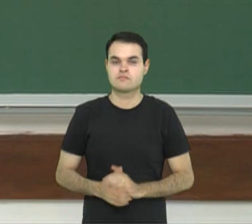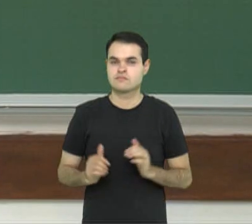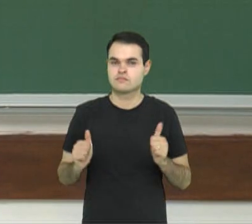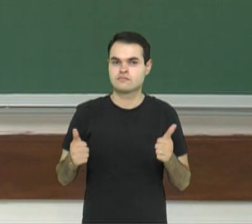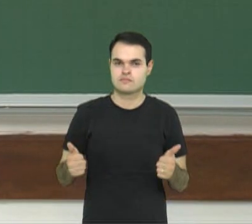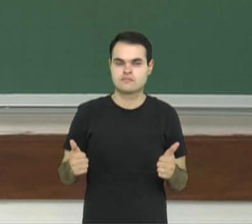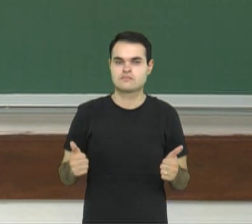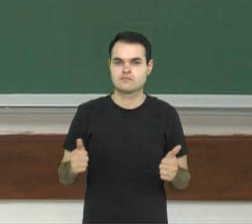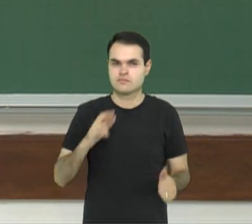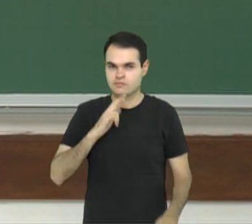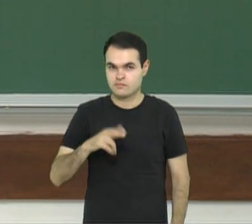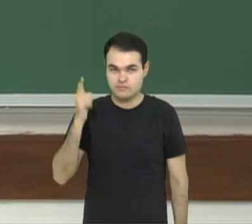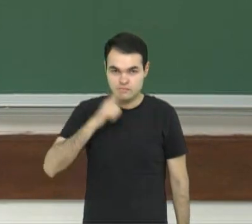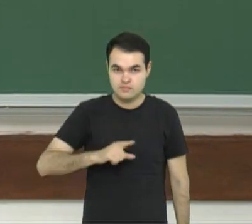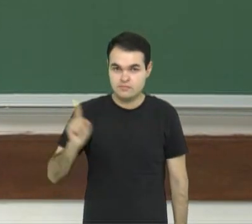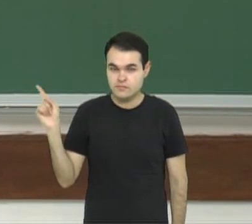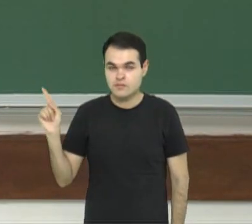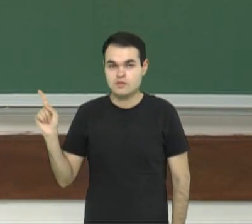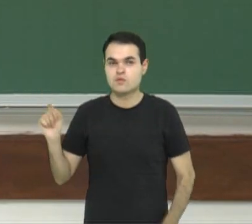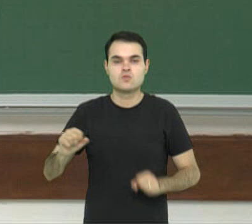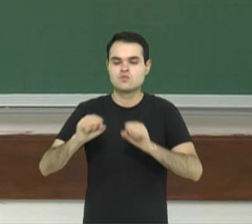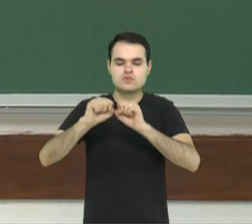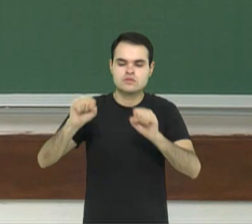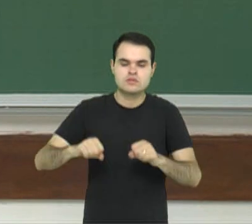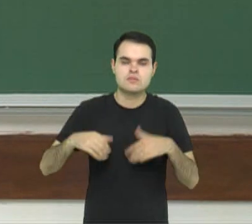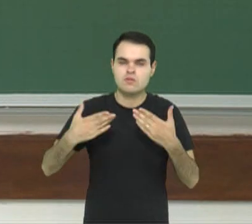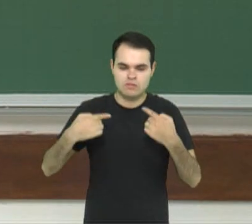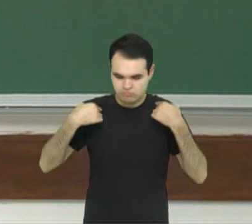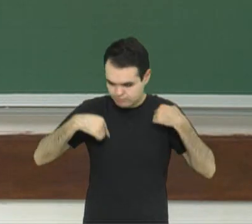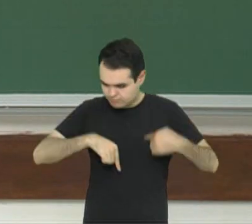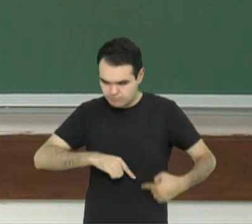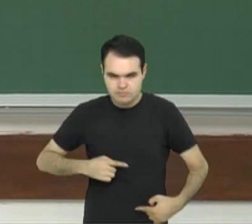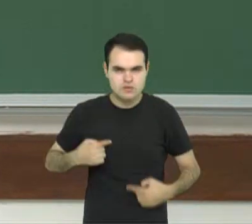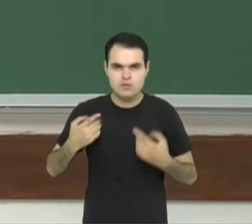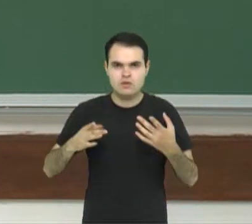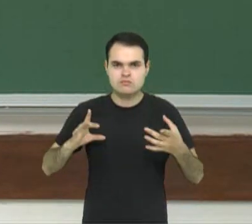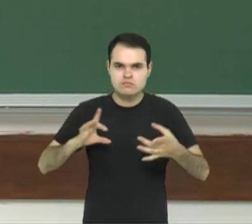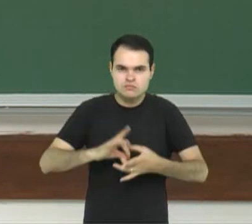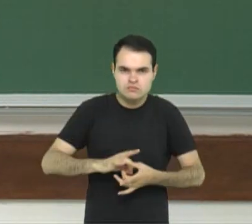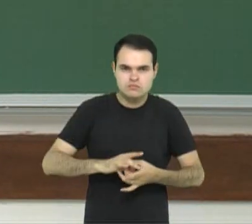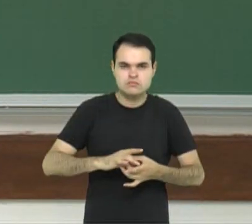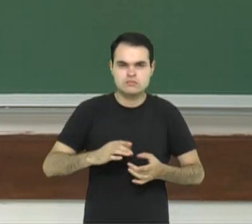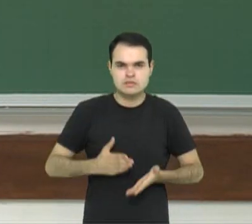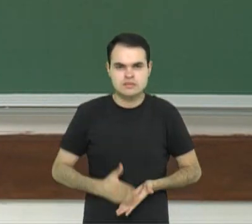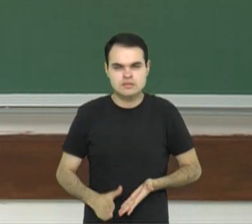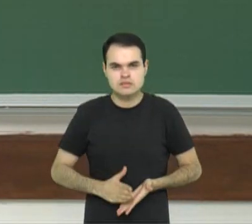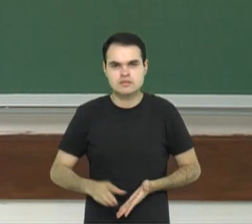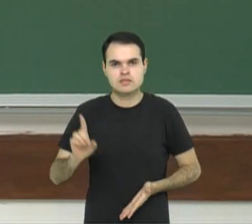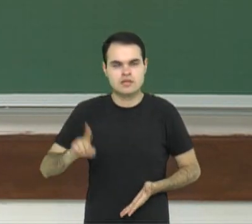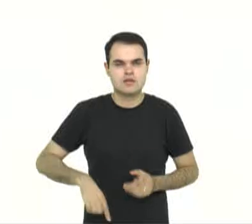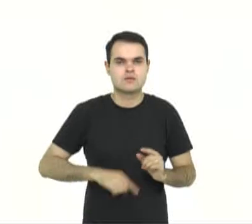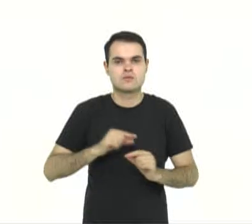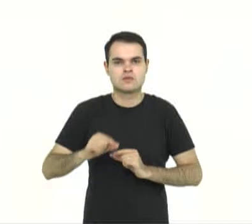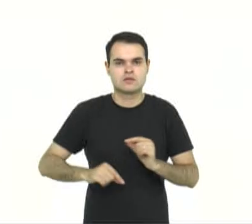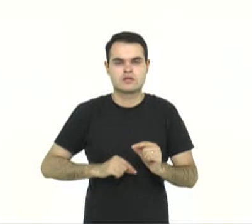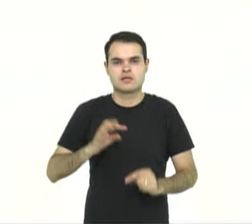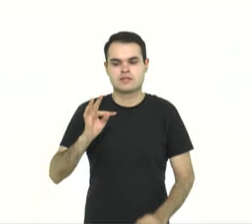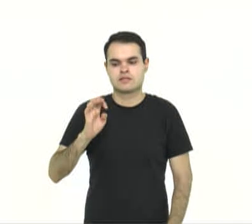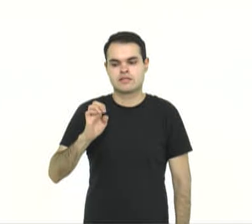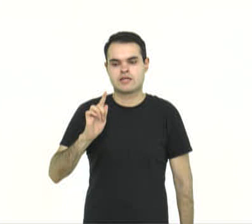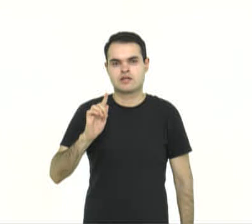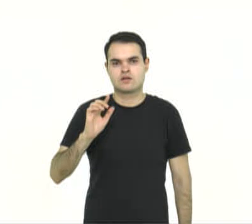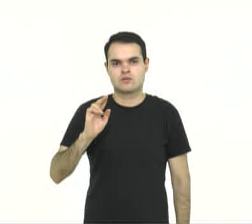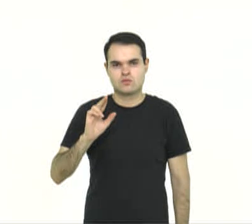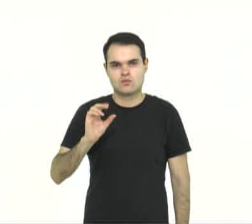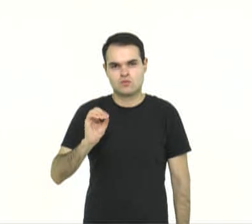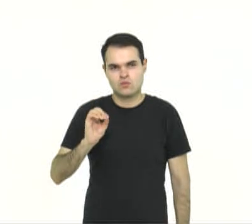Então, galerinha, responderam lá? O sistema que vai fazer a eliminação juntamente com o sistema excretor é o sistema tegumentar, ou seja, a